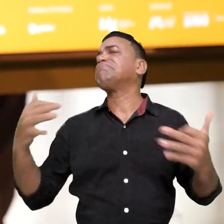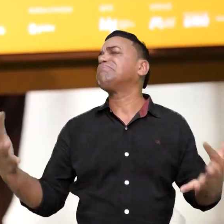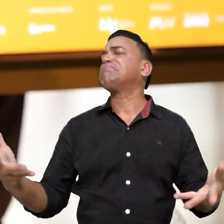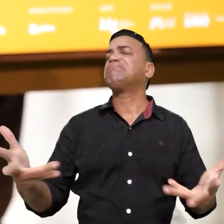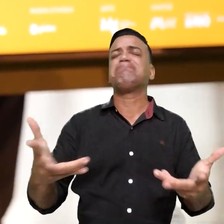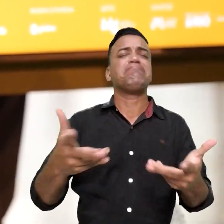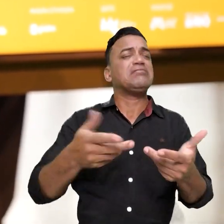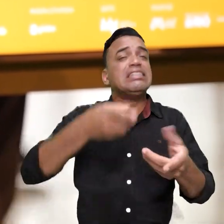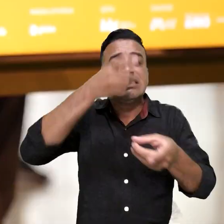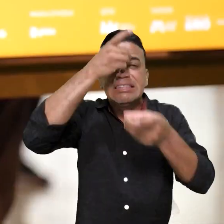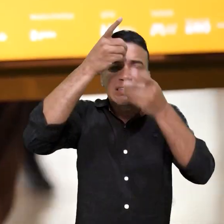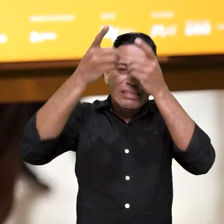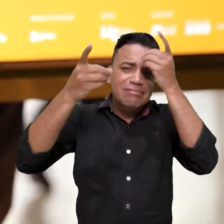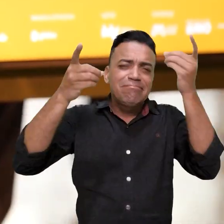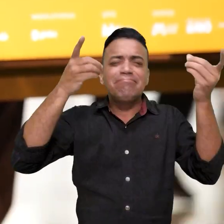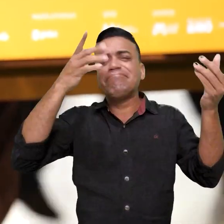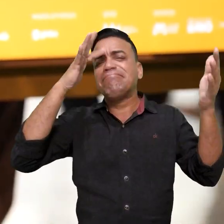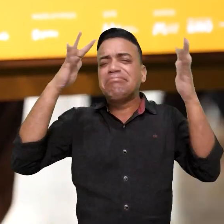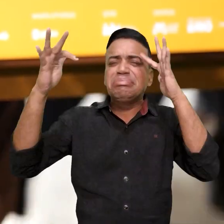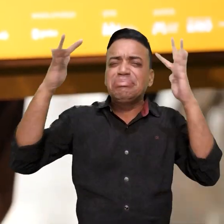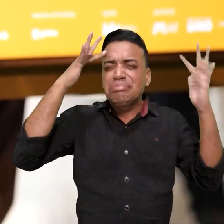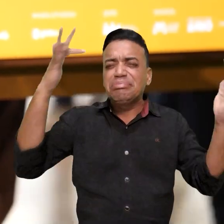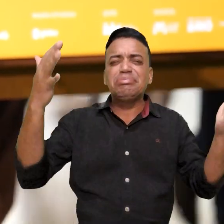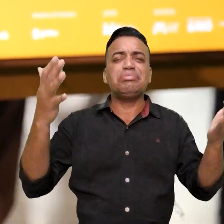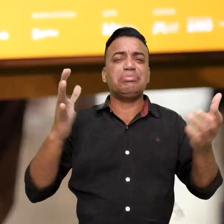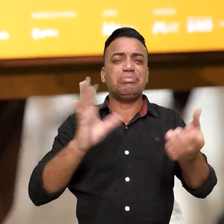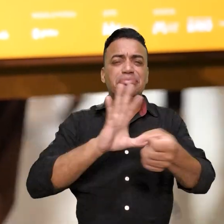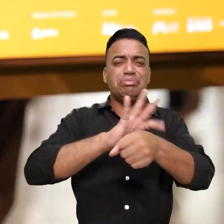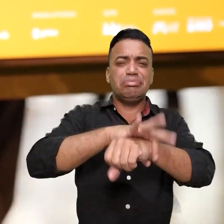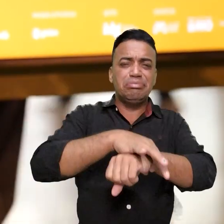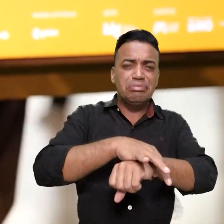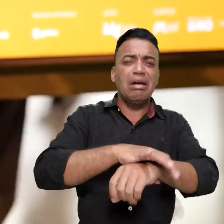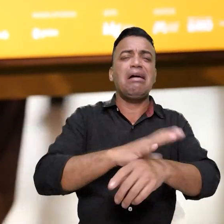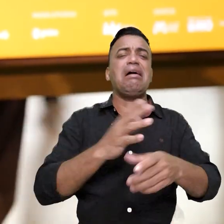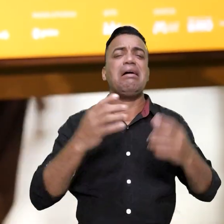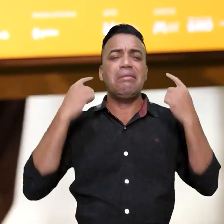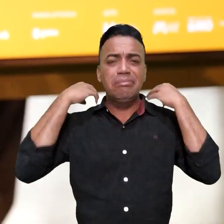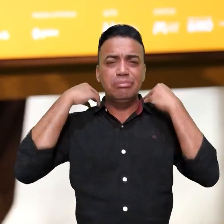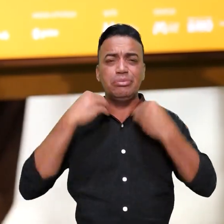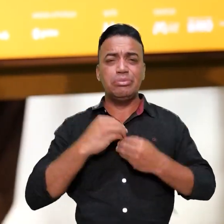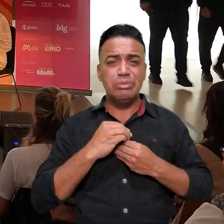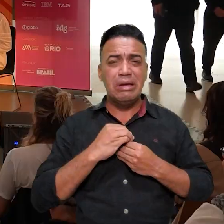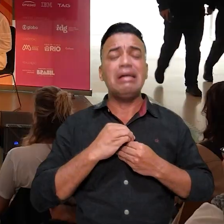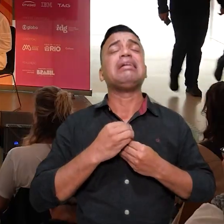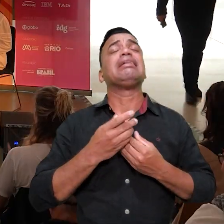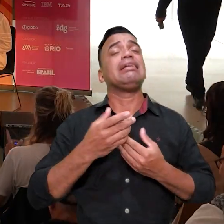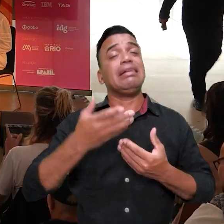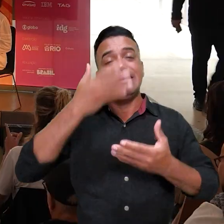tão criativas e meio esquecidas por todos nós.